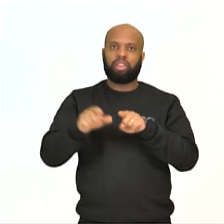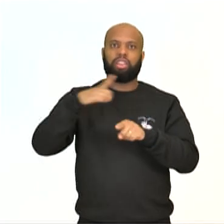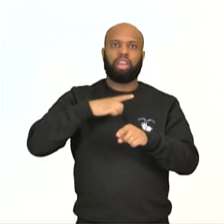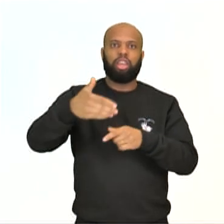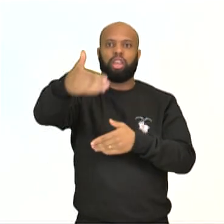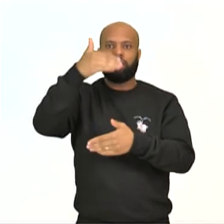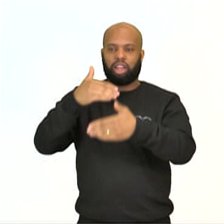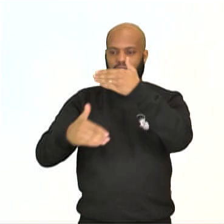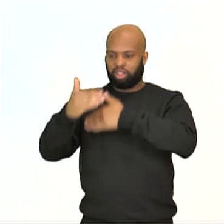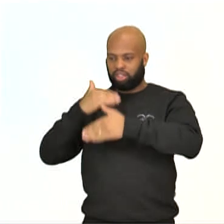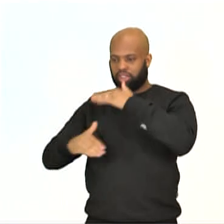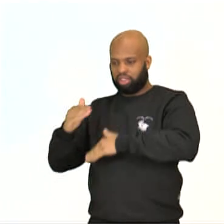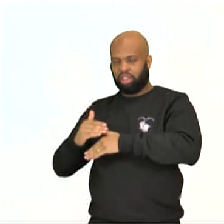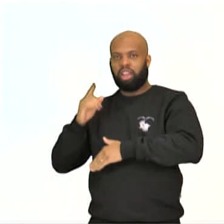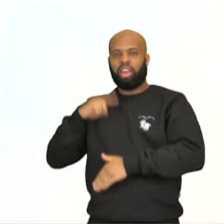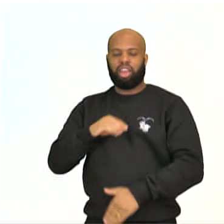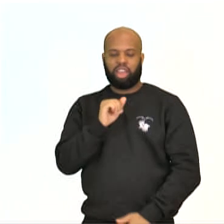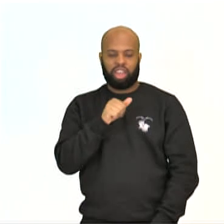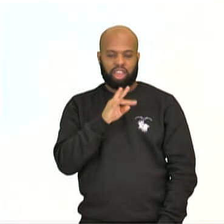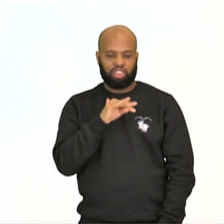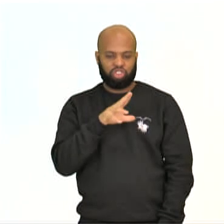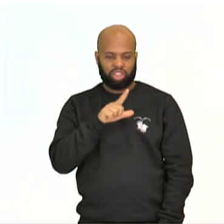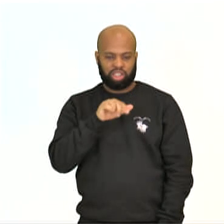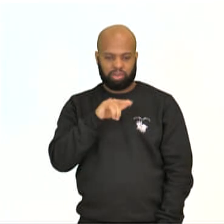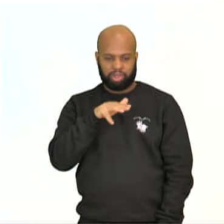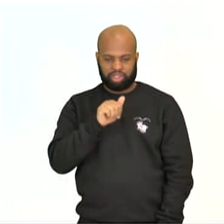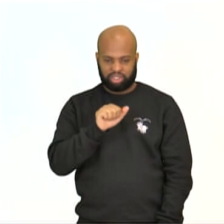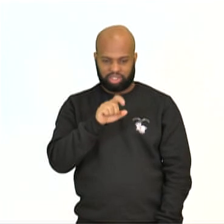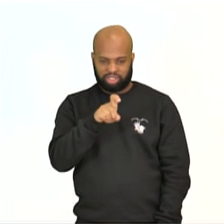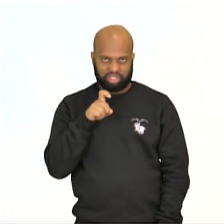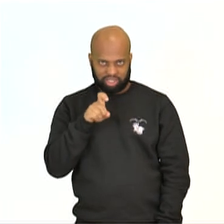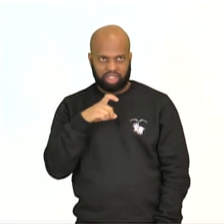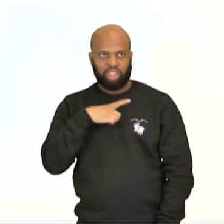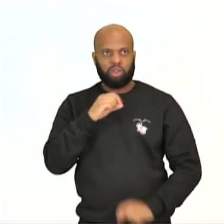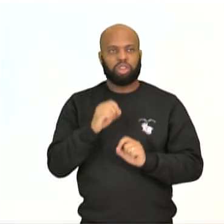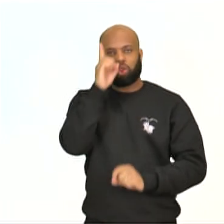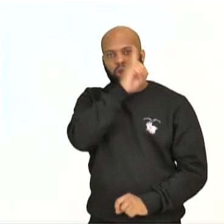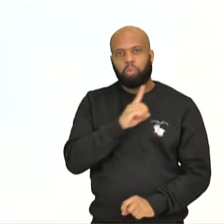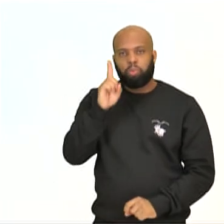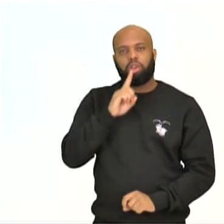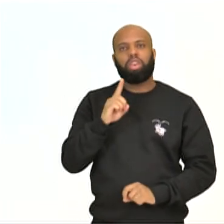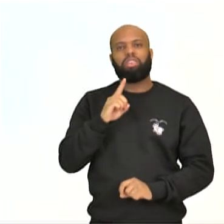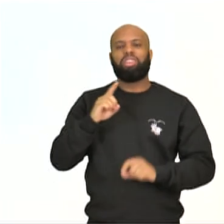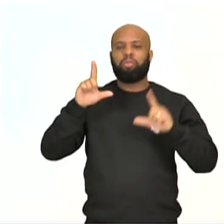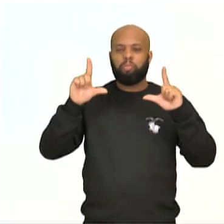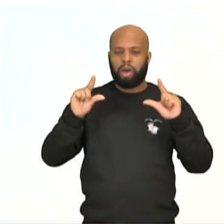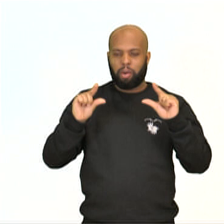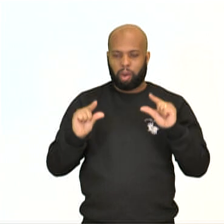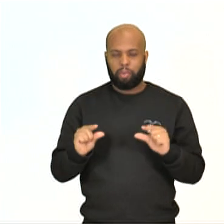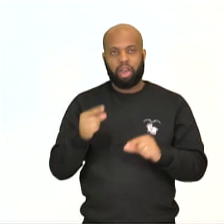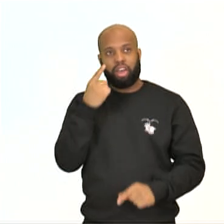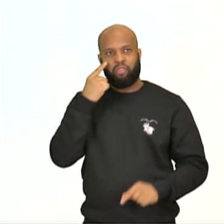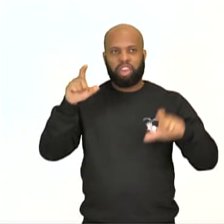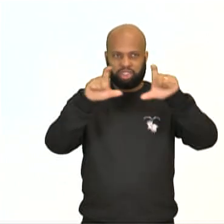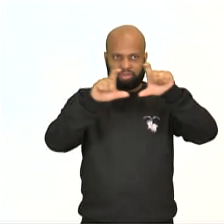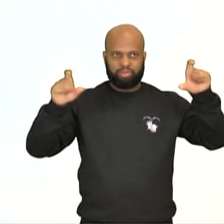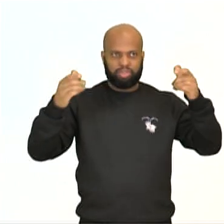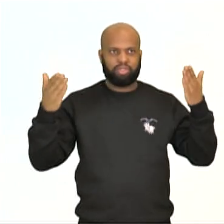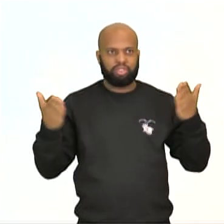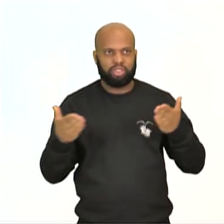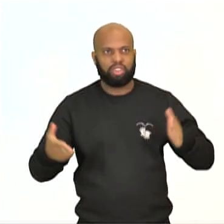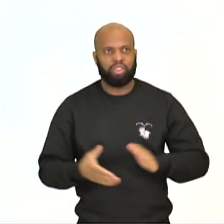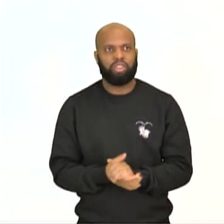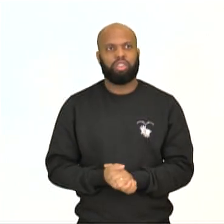o anticlímax, que vai aí o domingo diminuindo, né? Vamos ver aqui a estrofe.